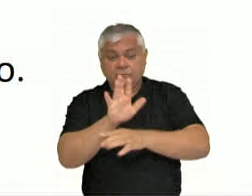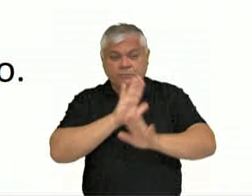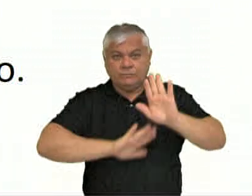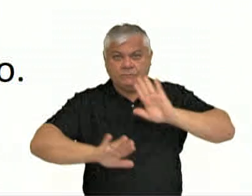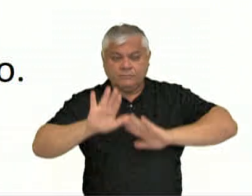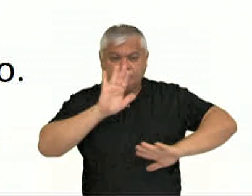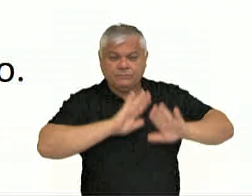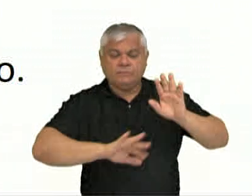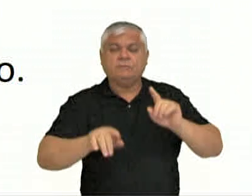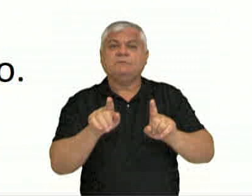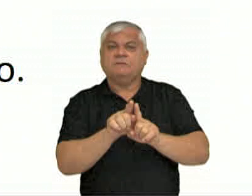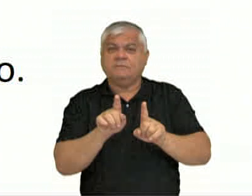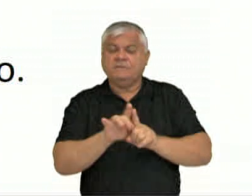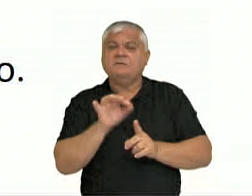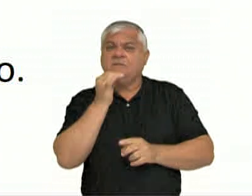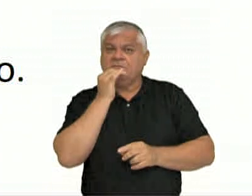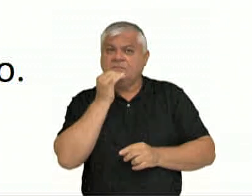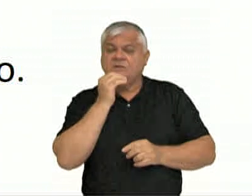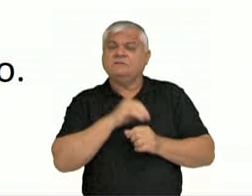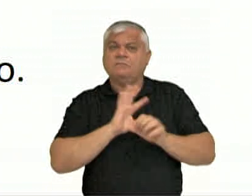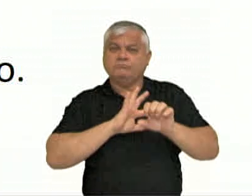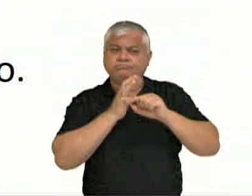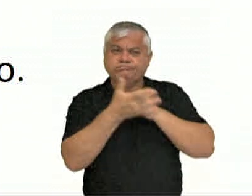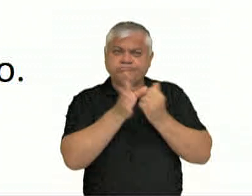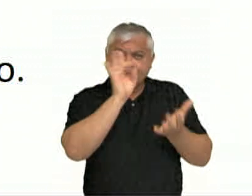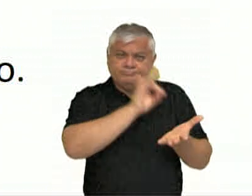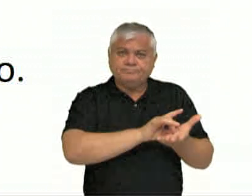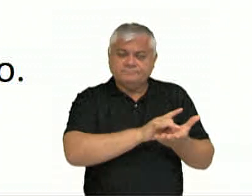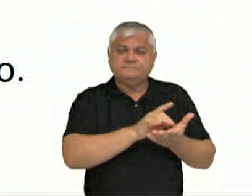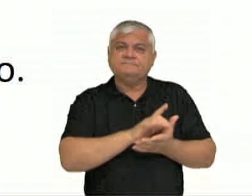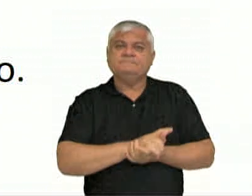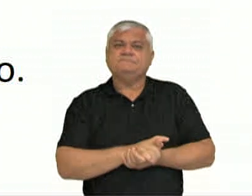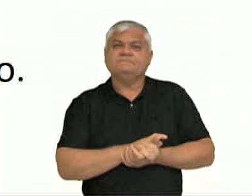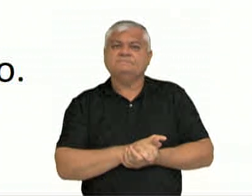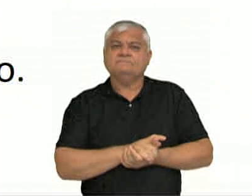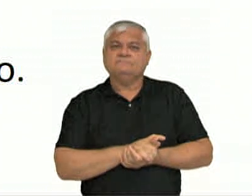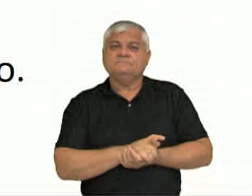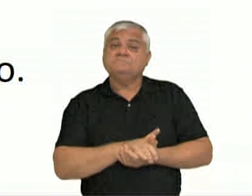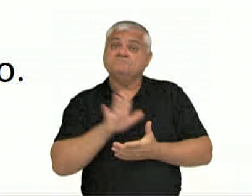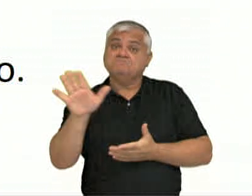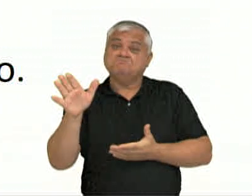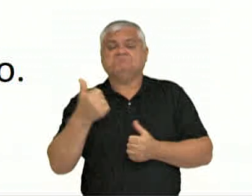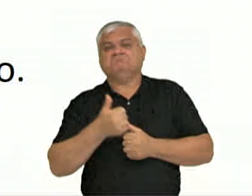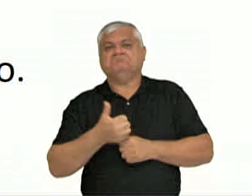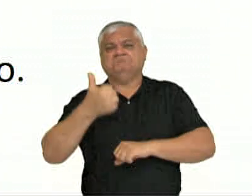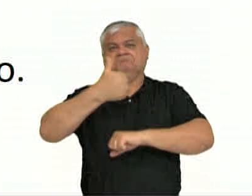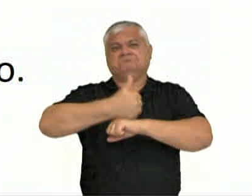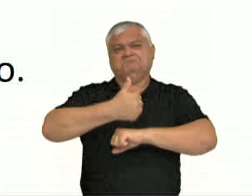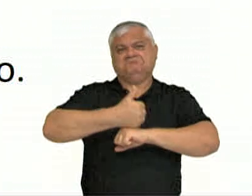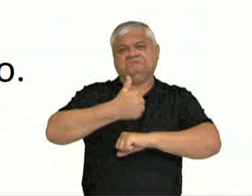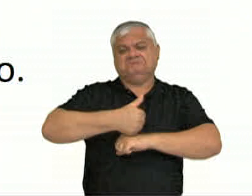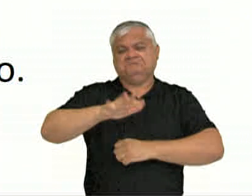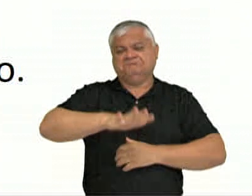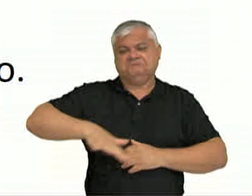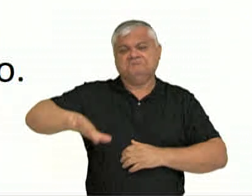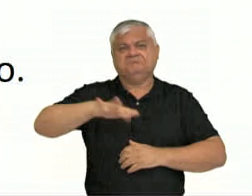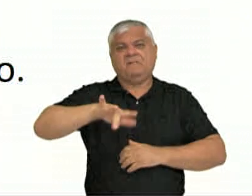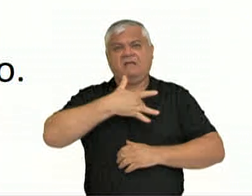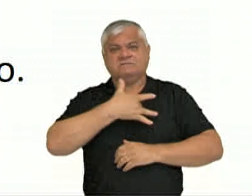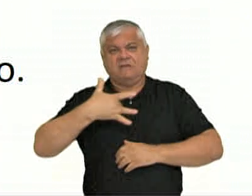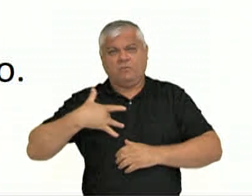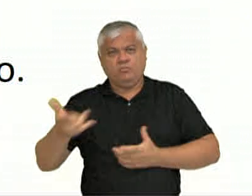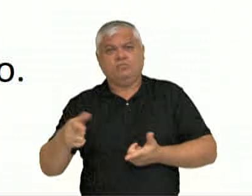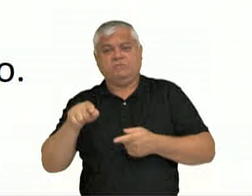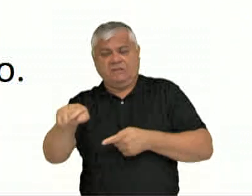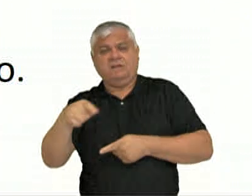nas respostas aos casos confirmados da doença. As autoridades brasileiras na área da saúde, até agora, têm